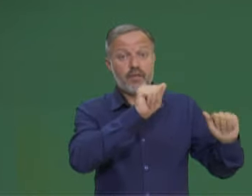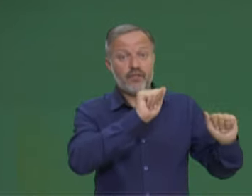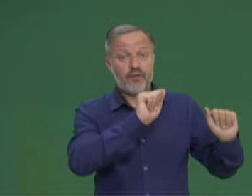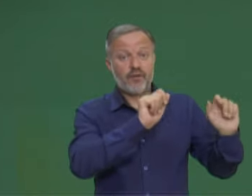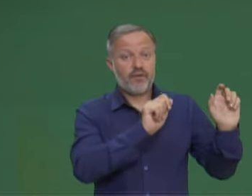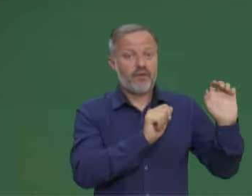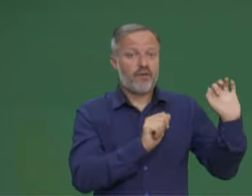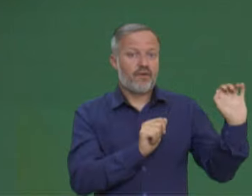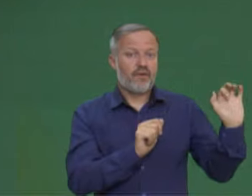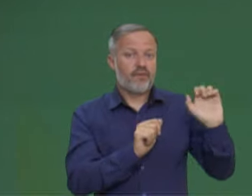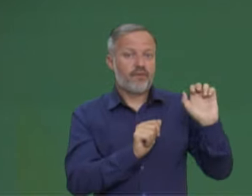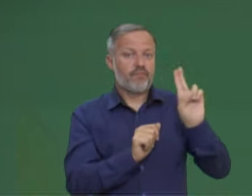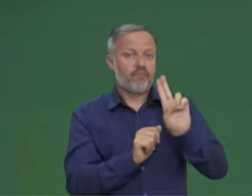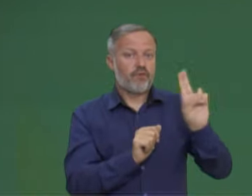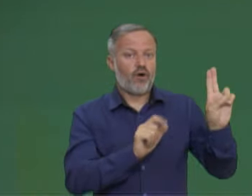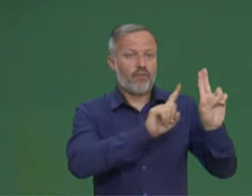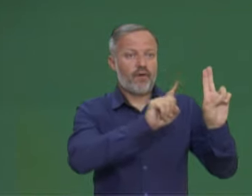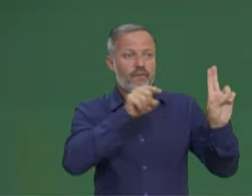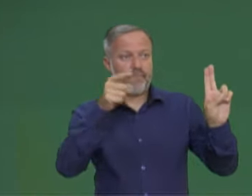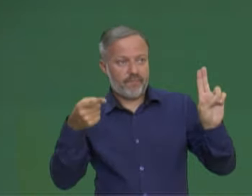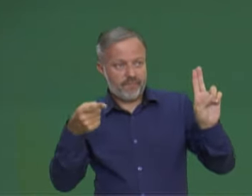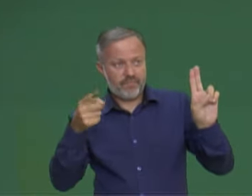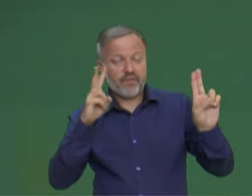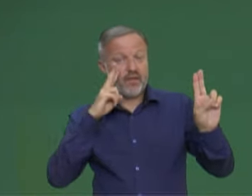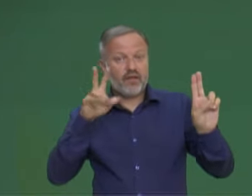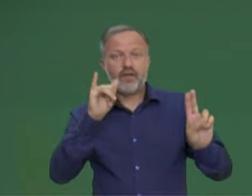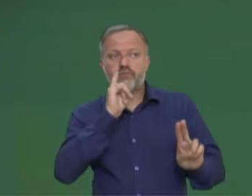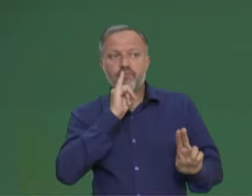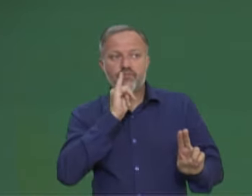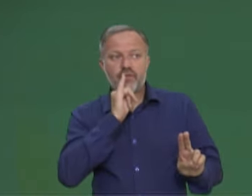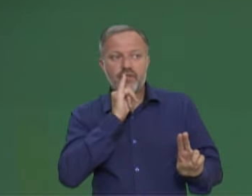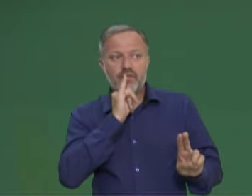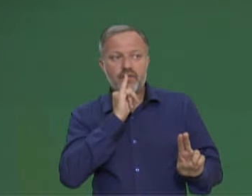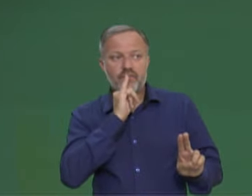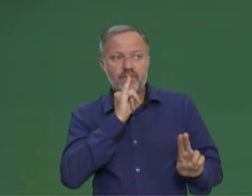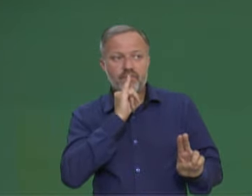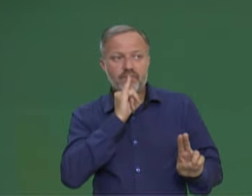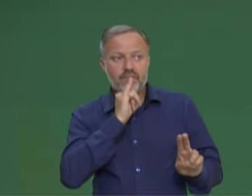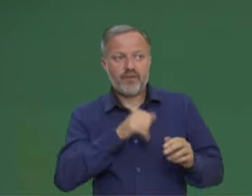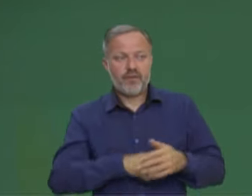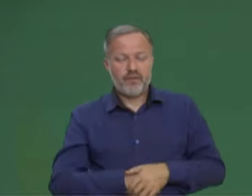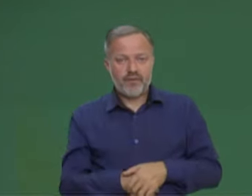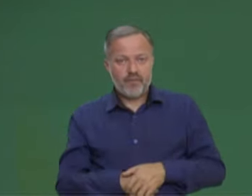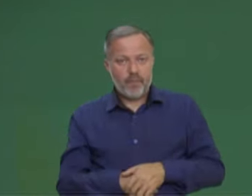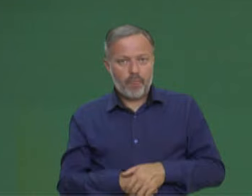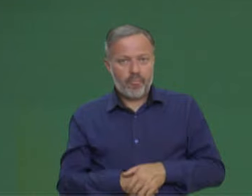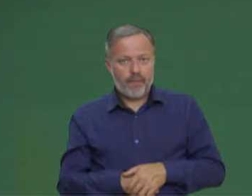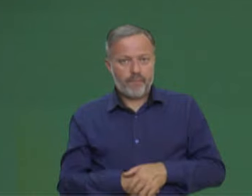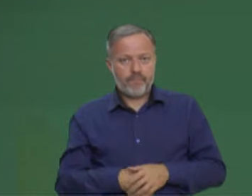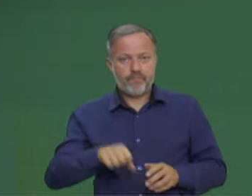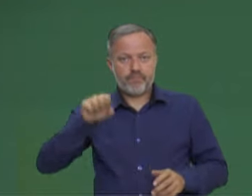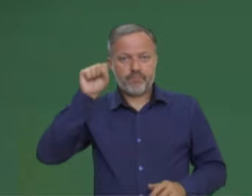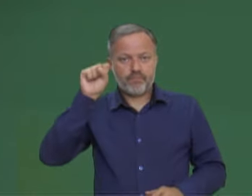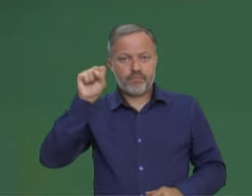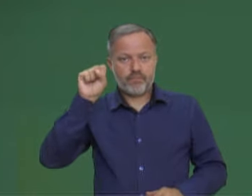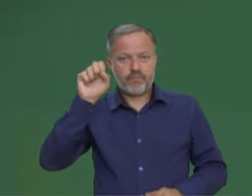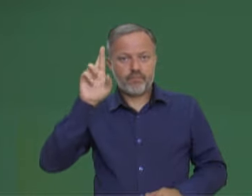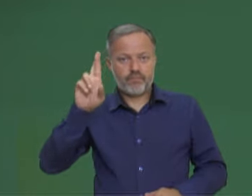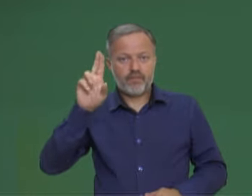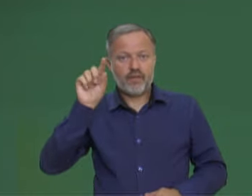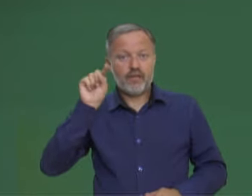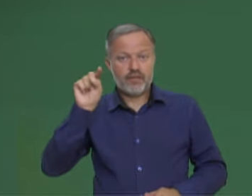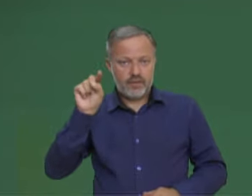senhora Álvarez, senhorita Palácios. Esse aqui, ó, não é tão utilizado mais. Antigamente, sim.